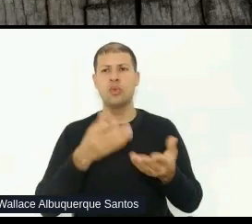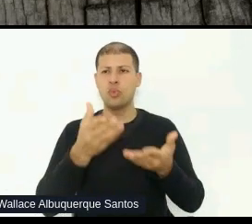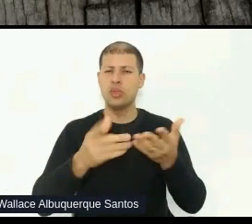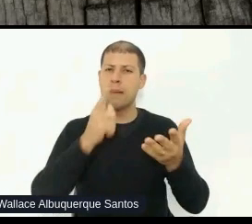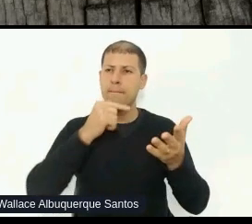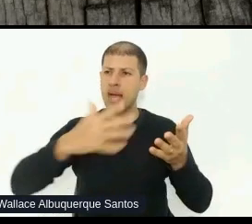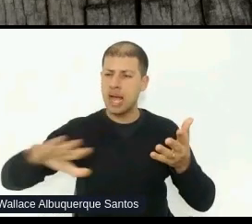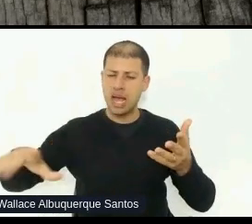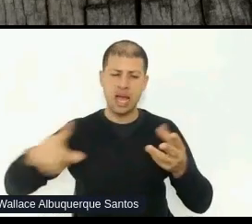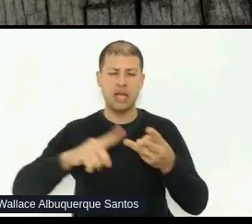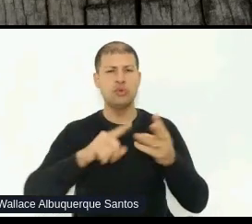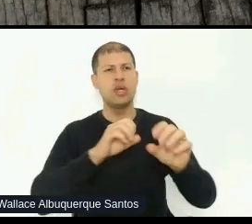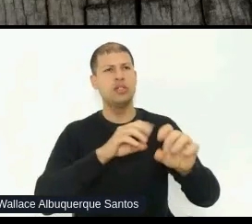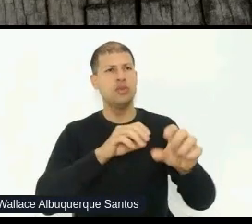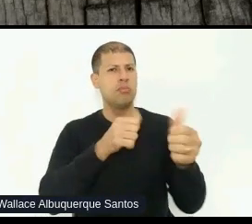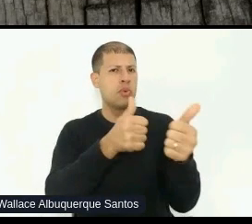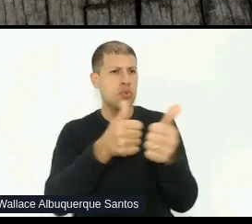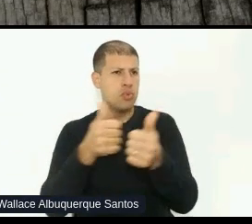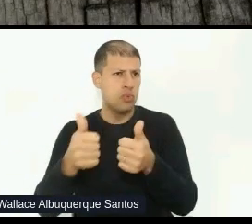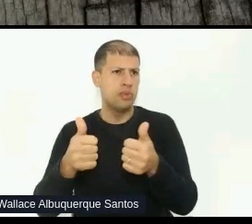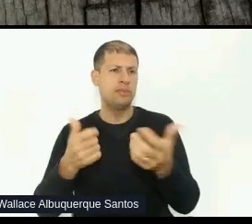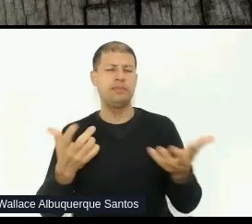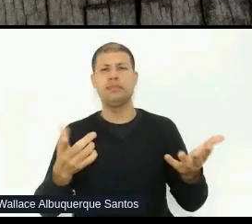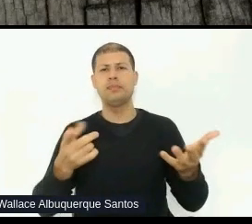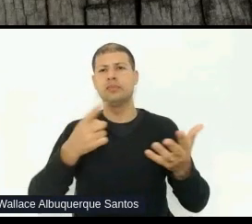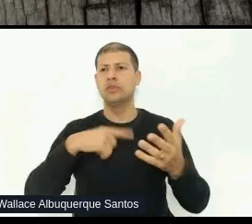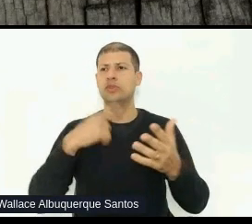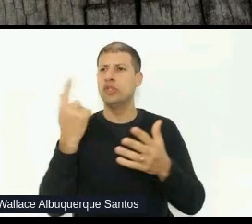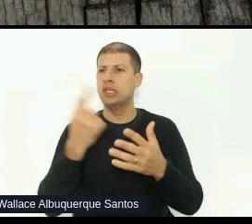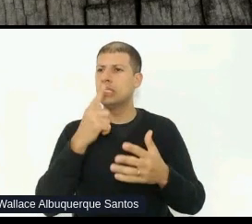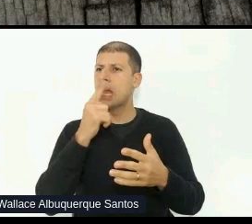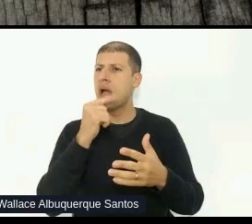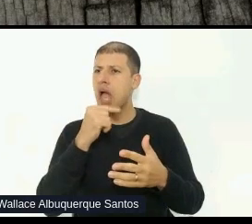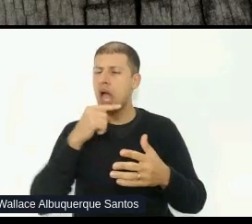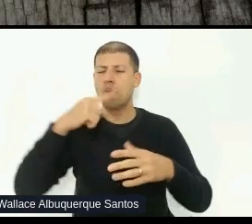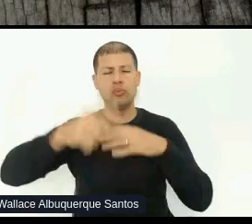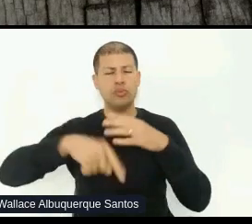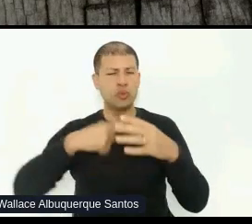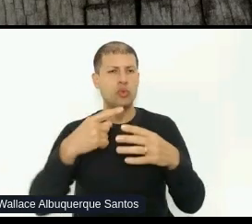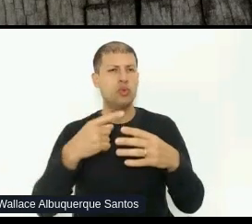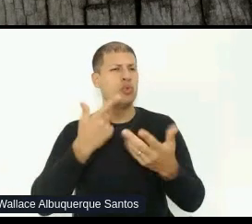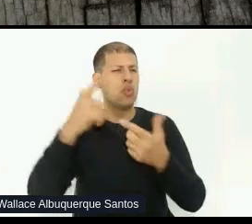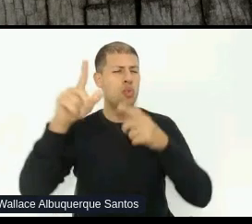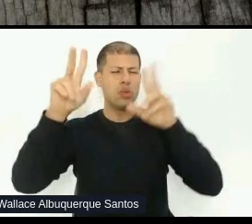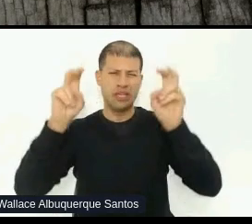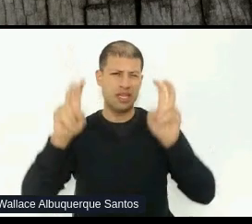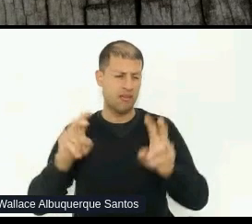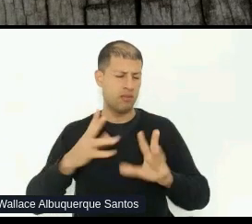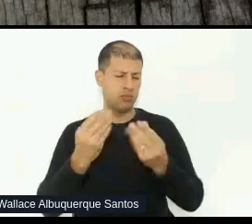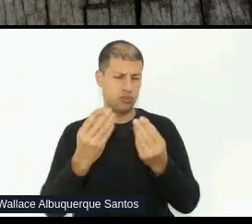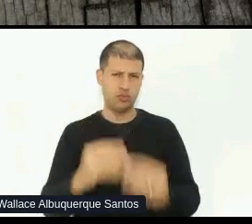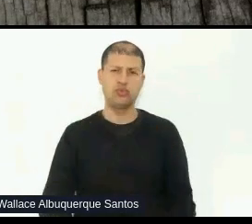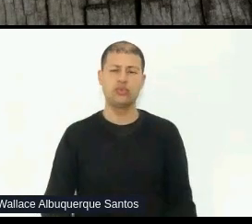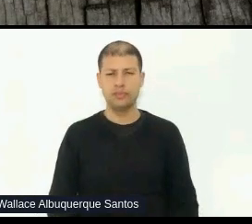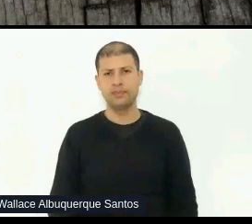de qualidade, como é que a gente gerencia melhor a água no planeta e diversos outros assuntos. E a Agenda